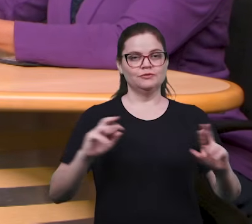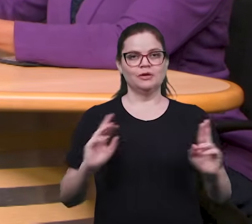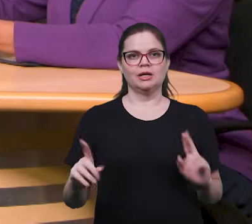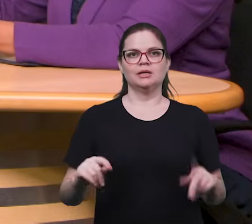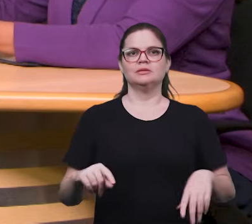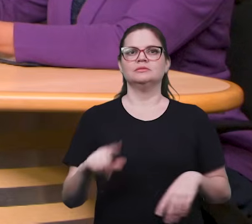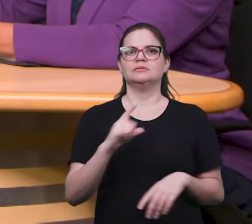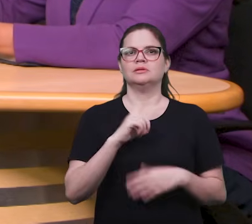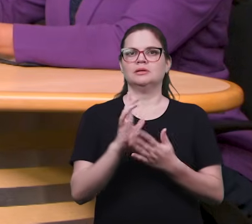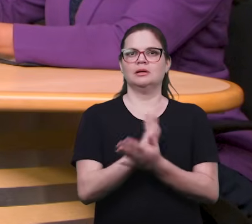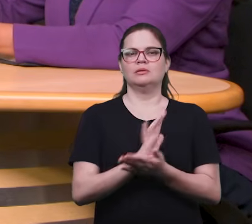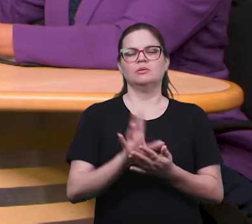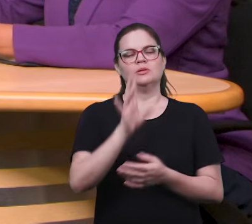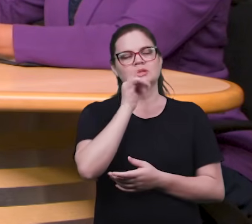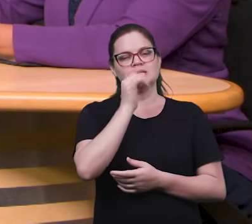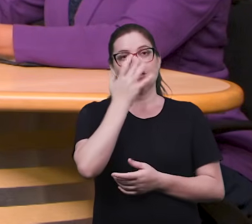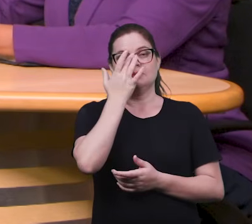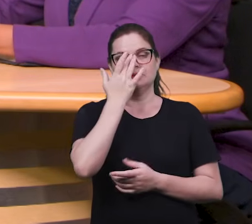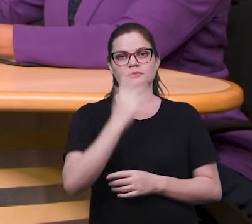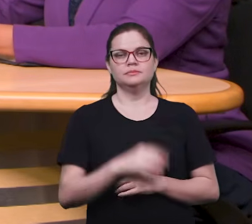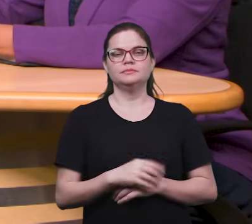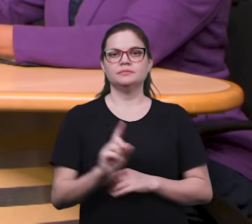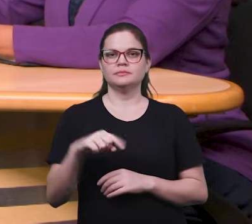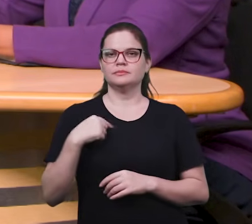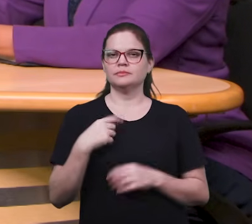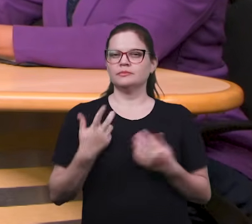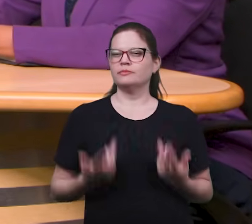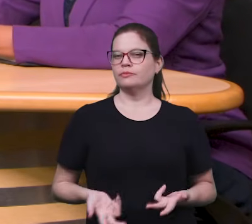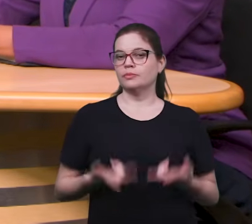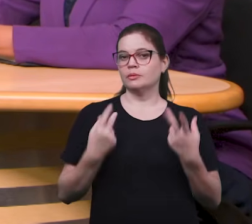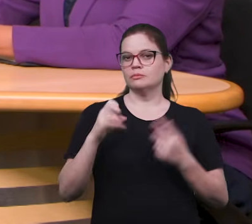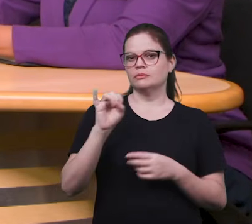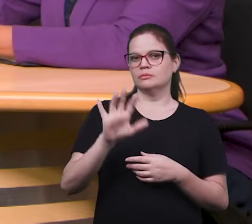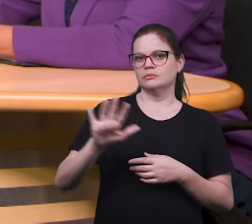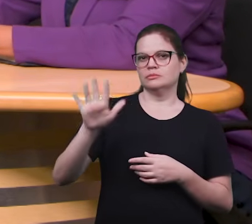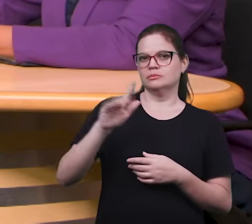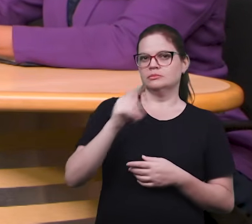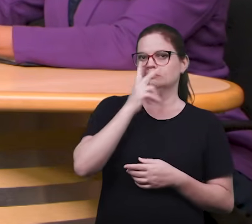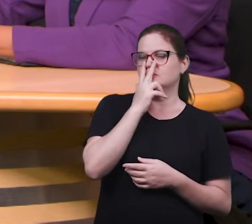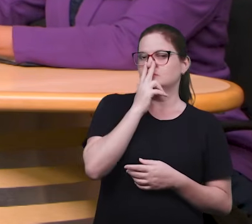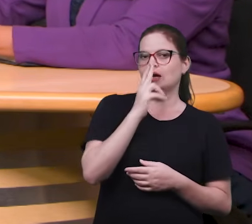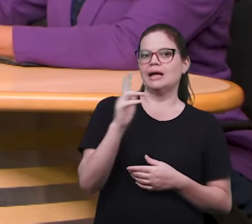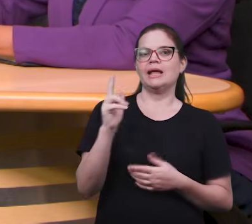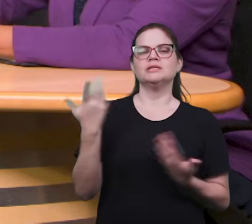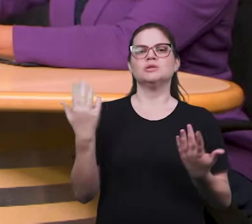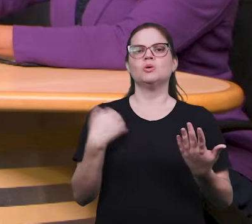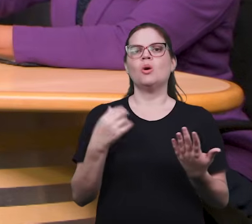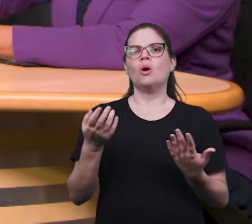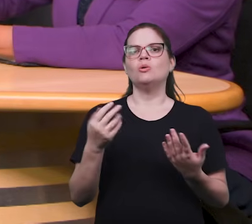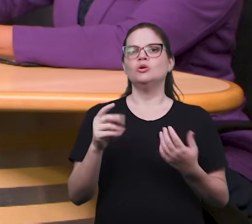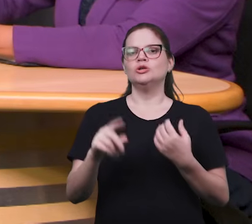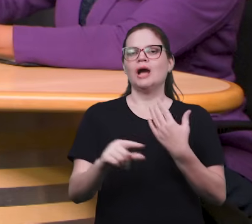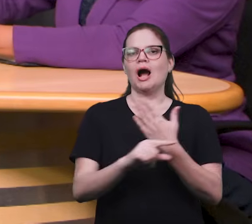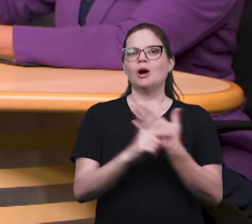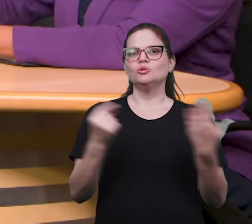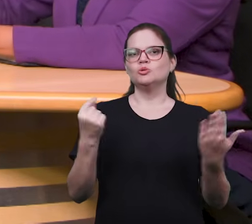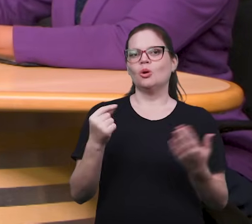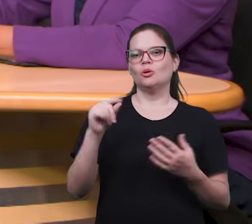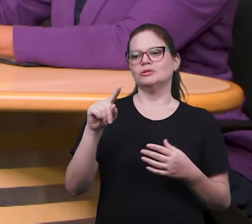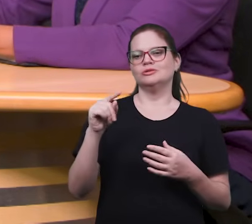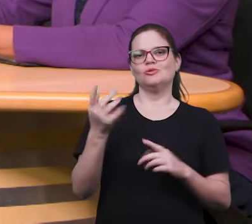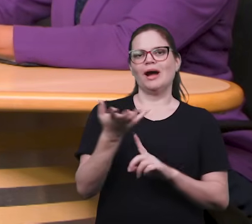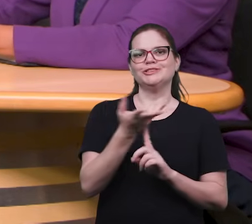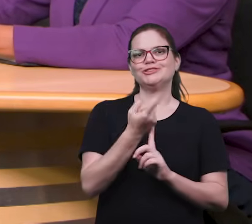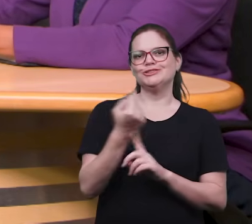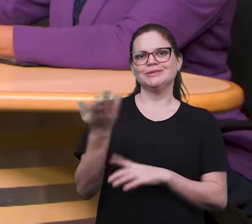porque nós vemos imagens que se parecem com a obra de Van Gogh, por exemplo. Imagens que se parecem com um artista